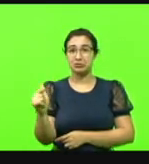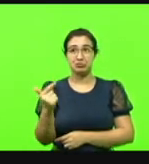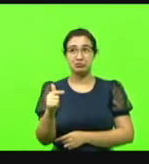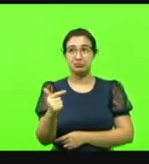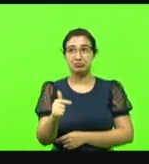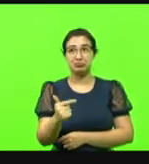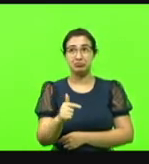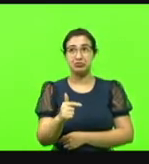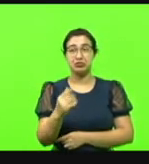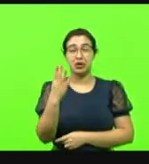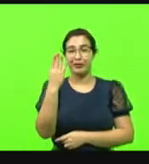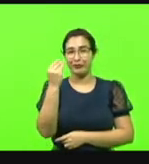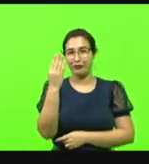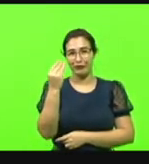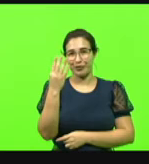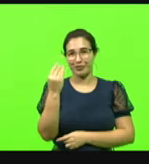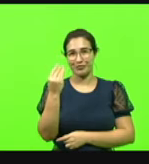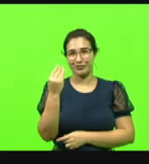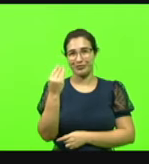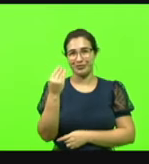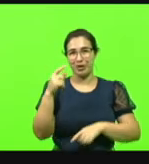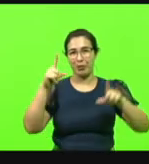não tinha foto digital, nem tinha